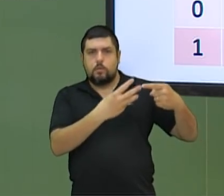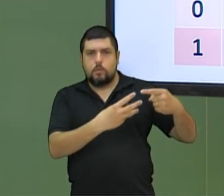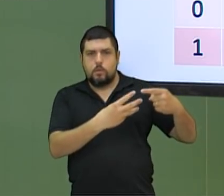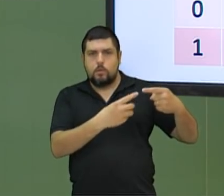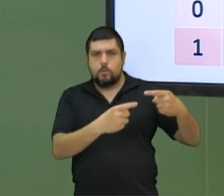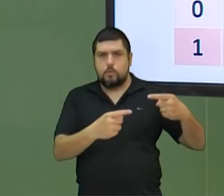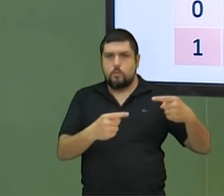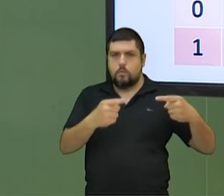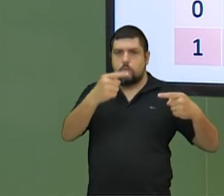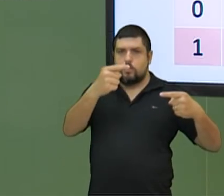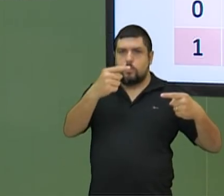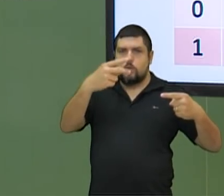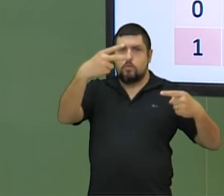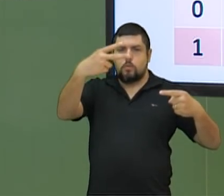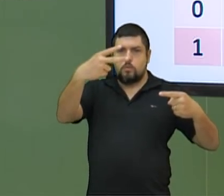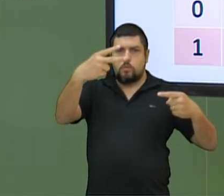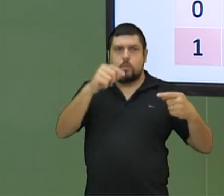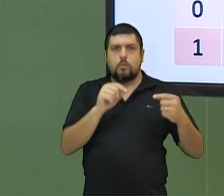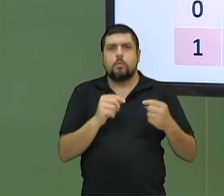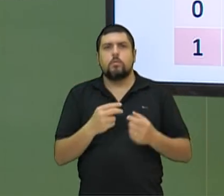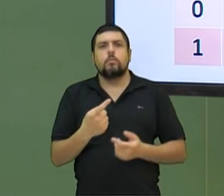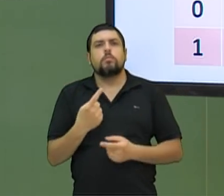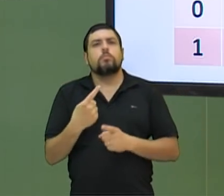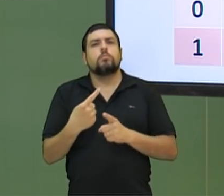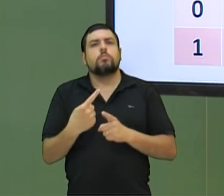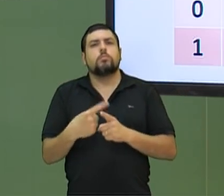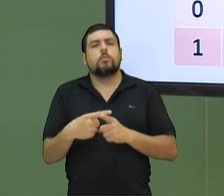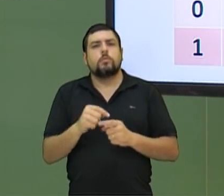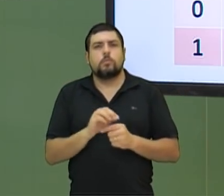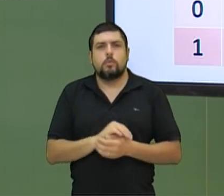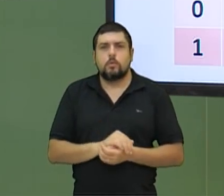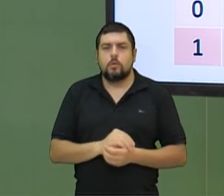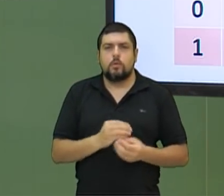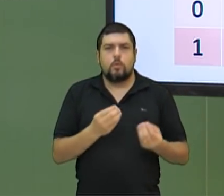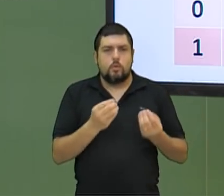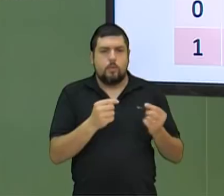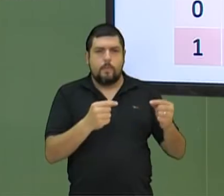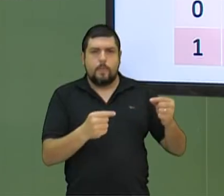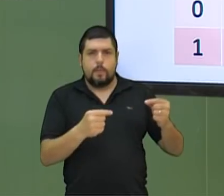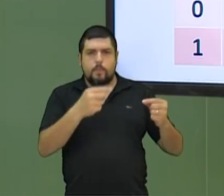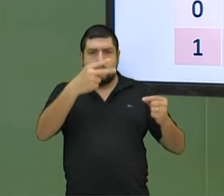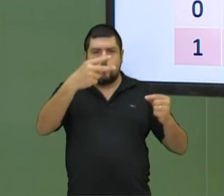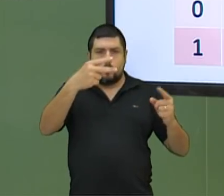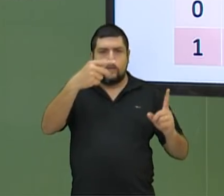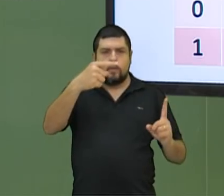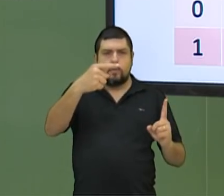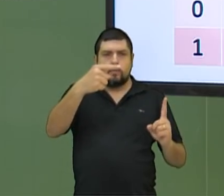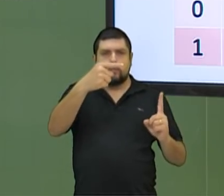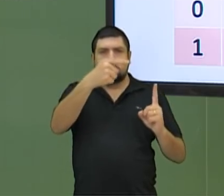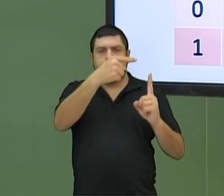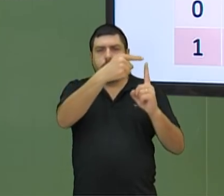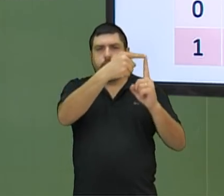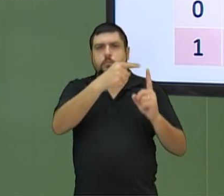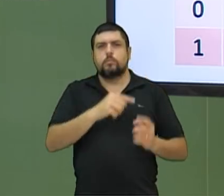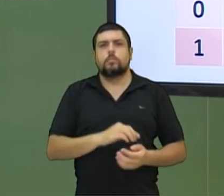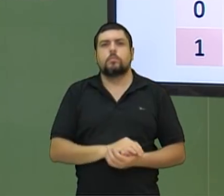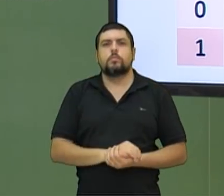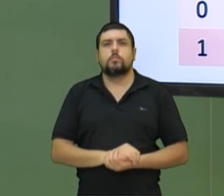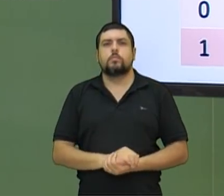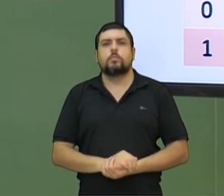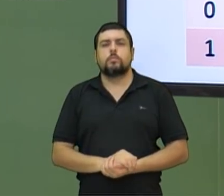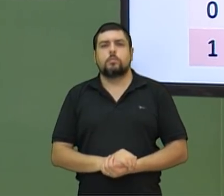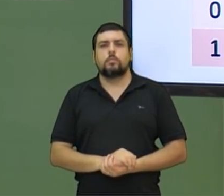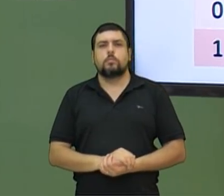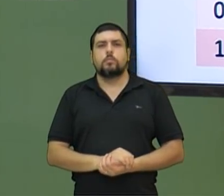chegando até o 2, tá aqui. Aqui também posso ligar, só para ficar mais certinho, tá? Mas se você souber a altura, não tem